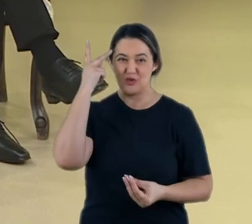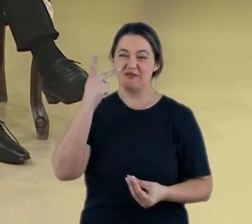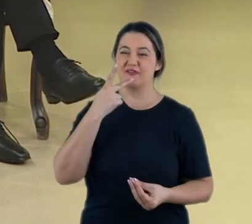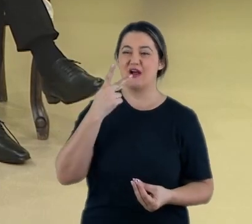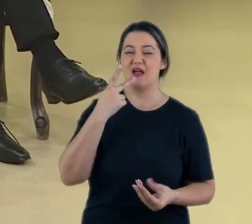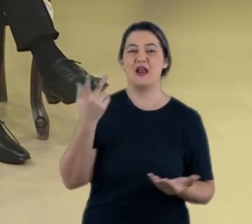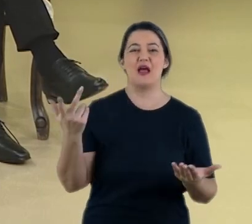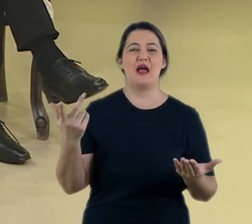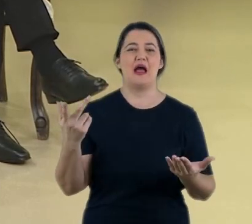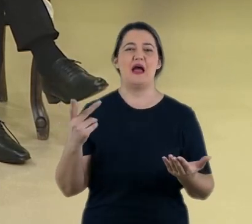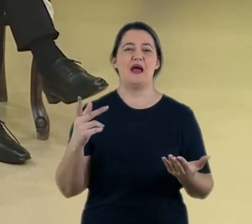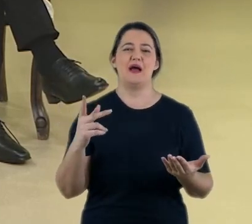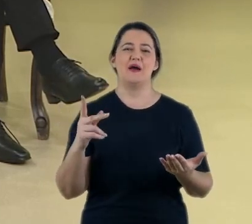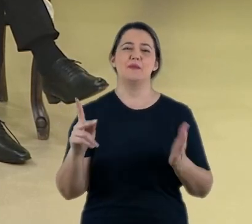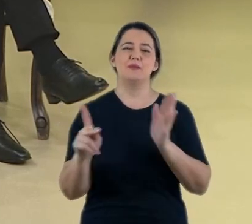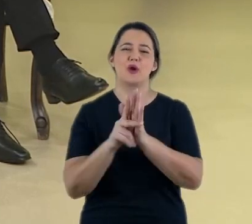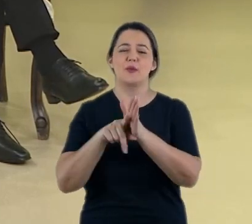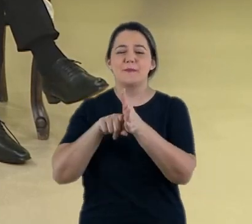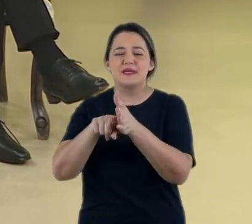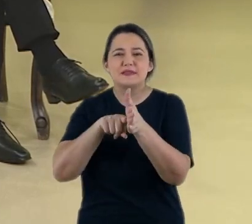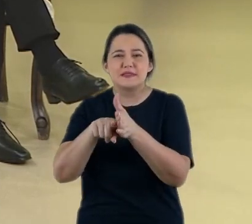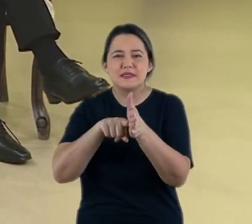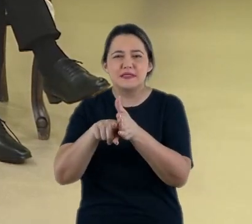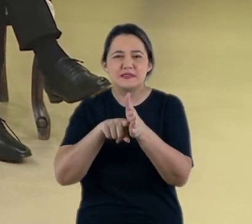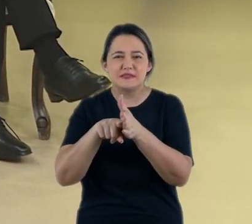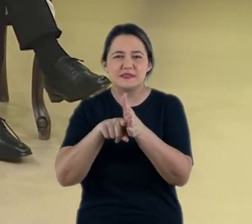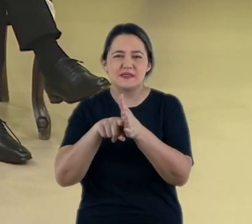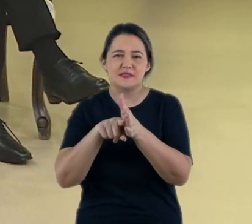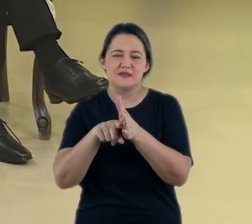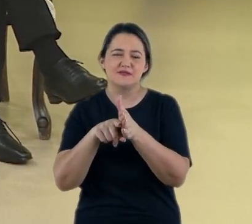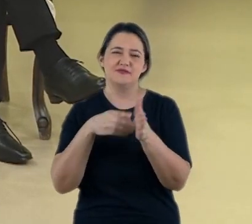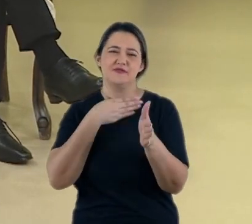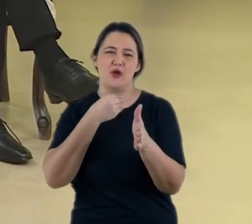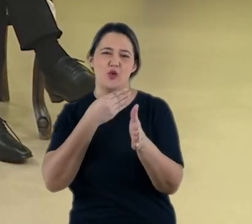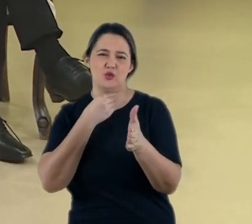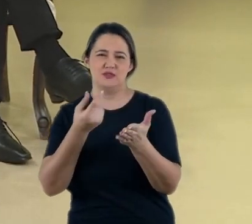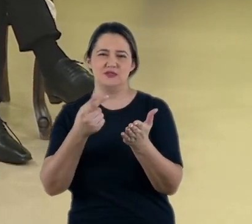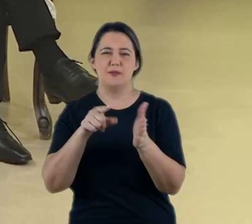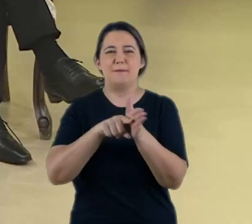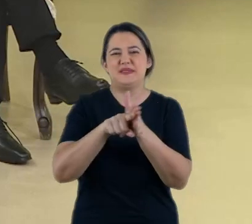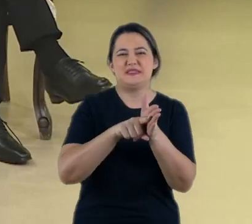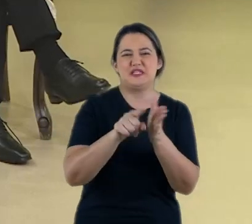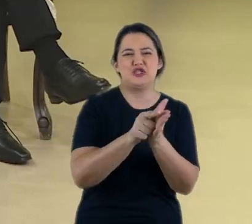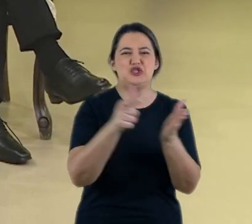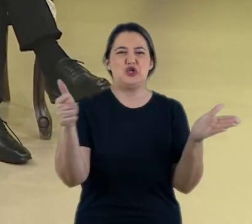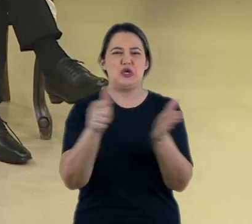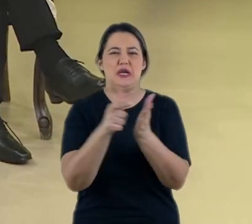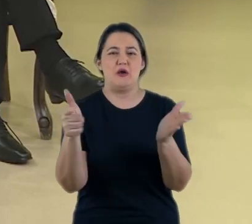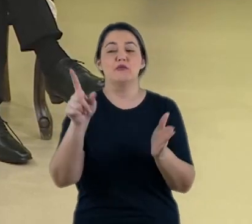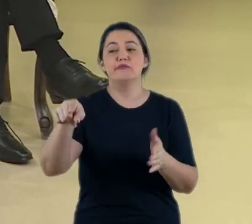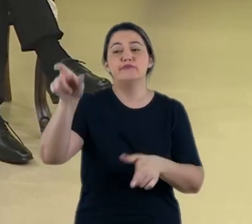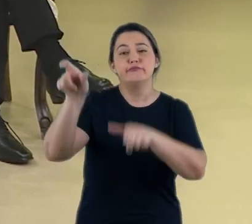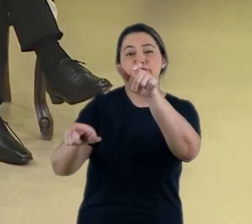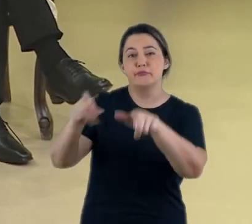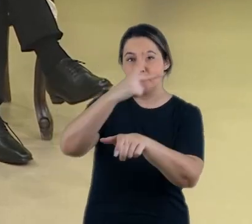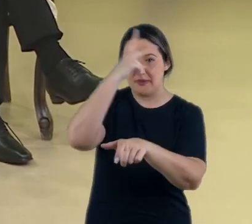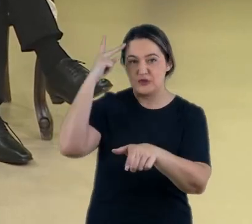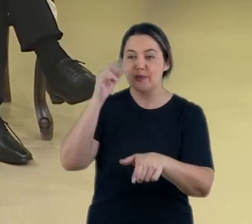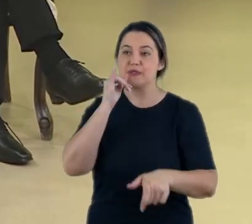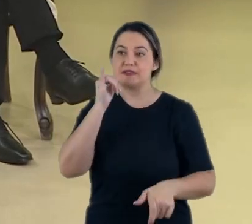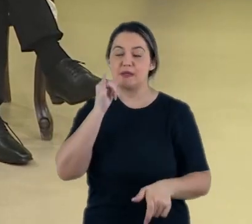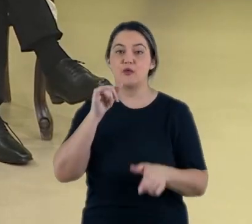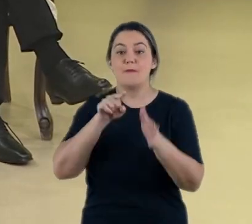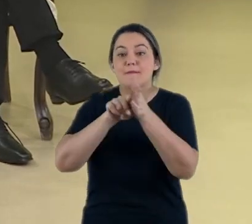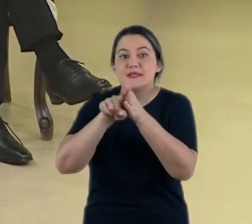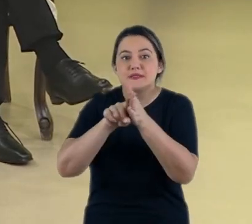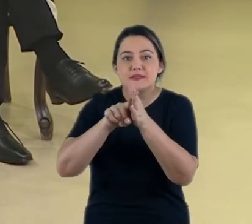de hermenêutica de almanaque ou de jornal. São pessoas que ficam pegando profecias de Daniel e